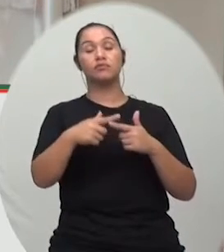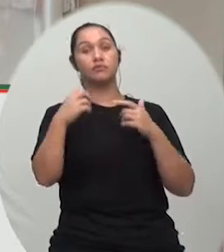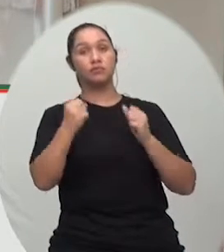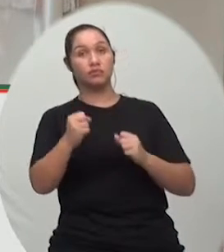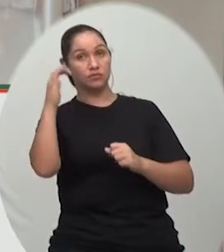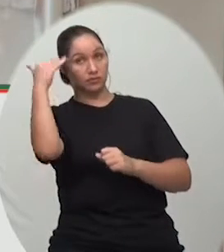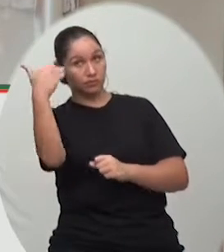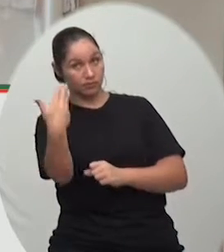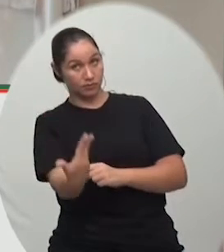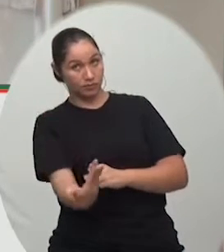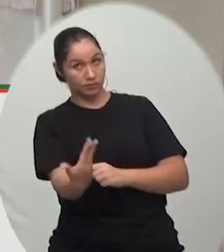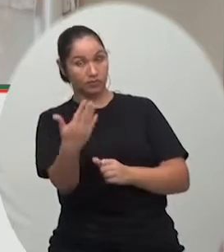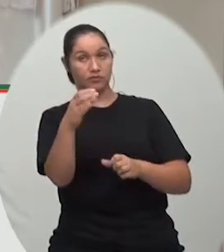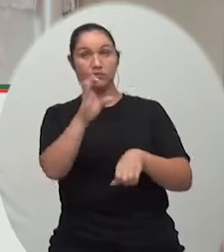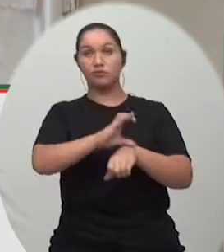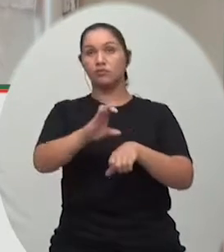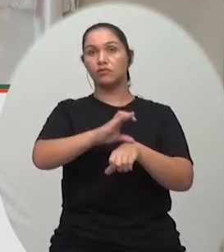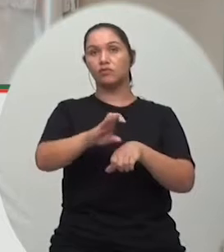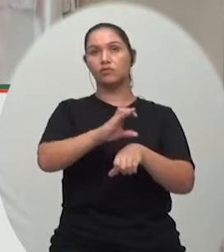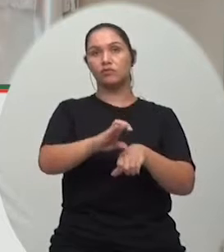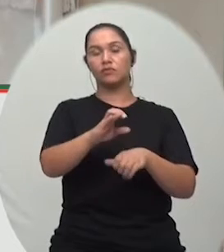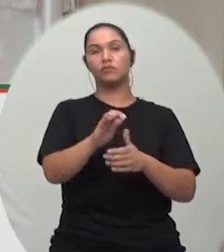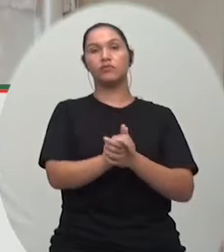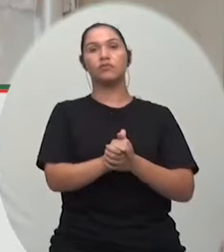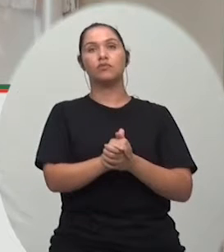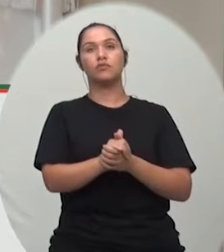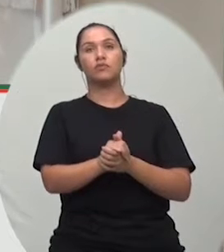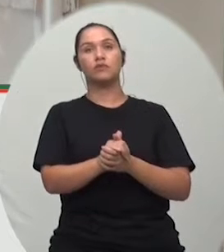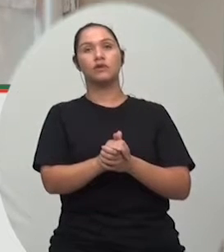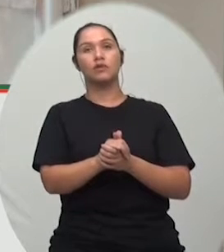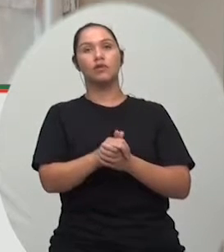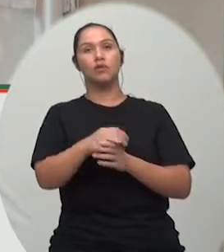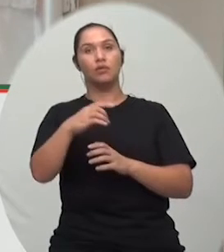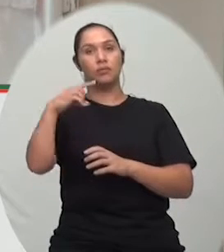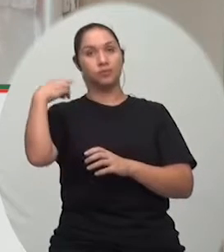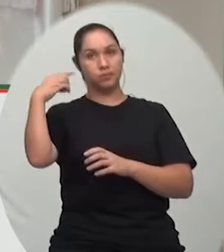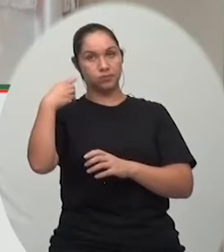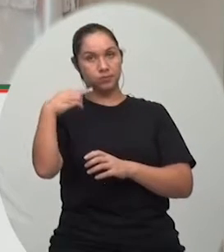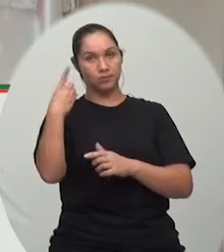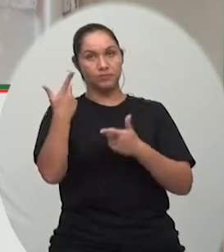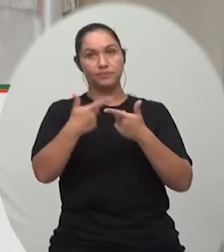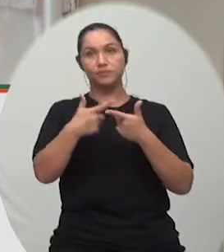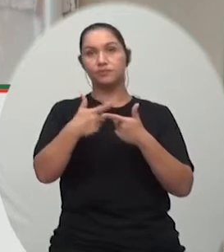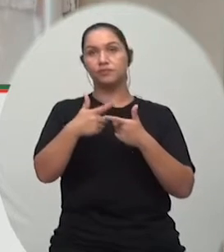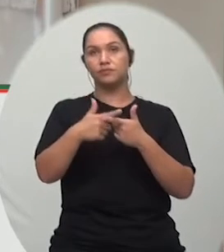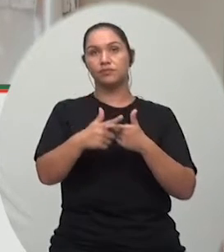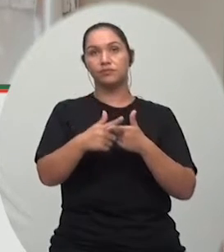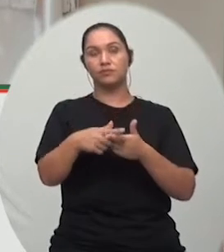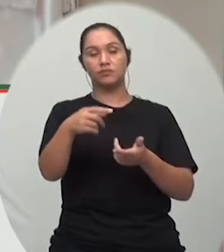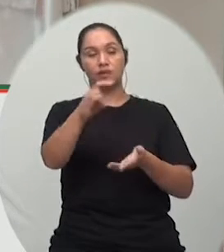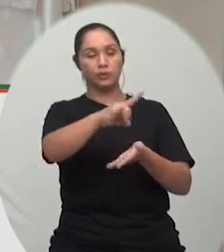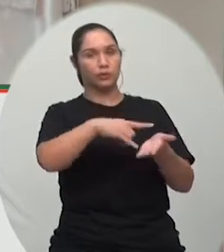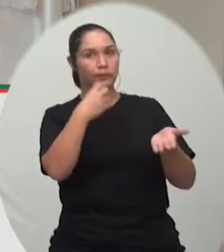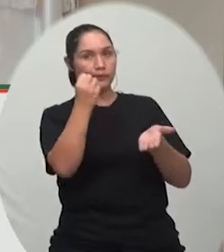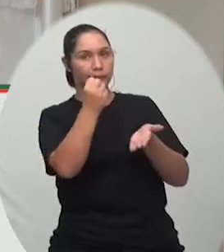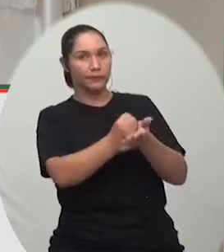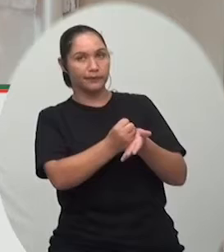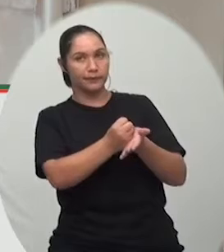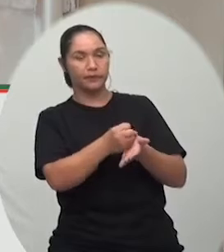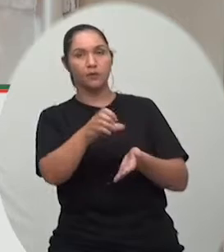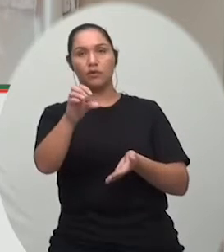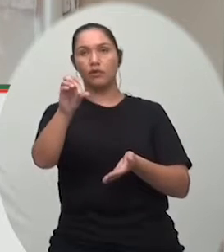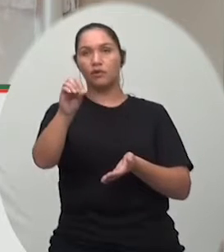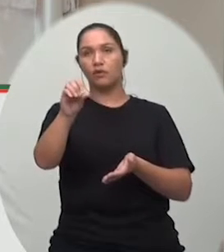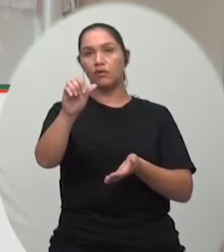homenageando o curso de direito, né, que recebeu esse selo da OAB, OAB Recomenda, que é, na verdade, o